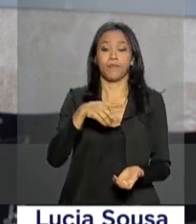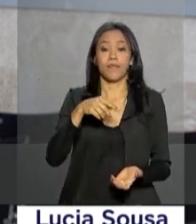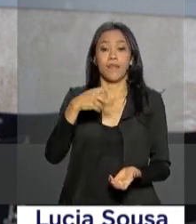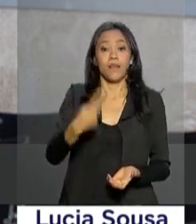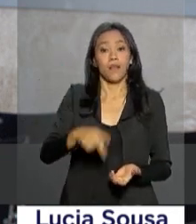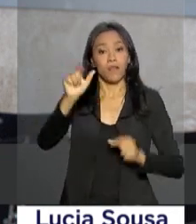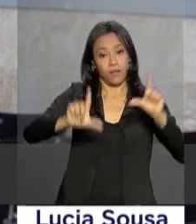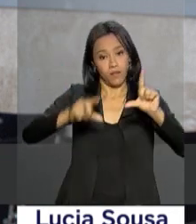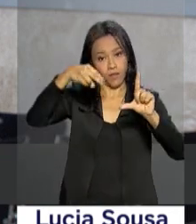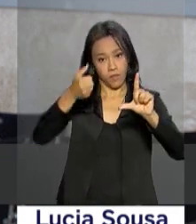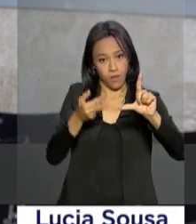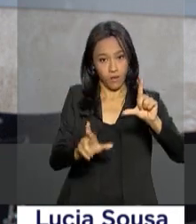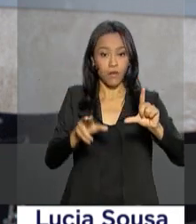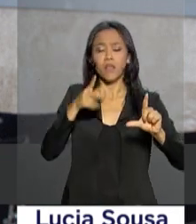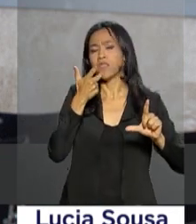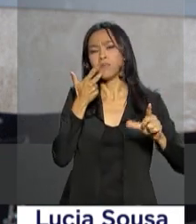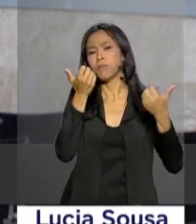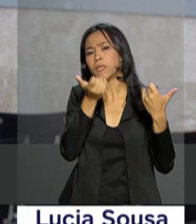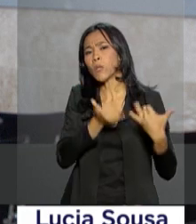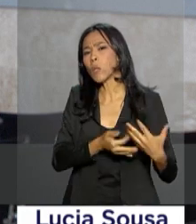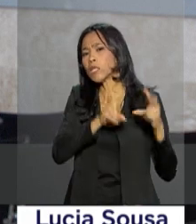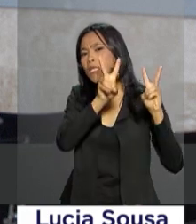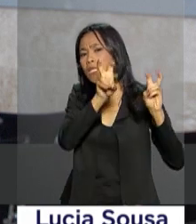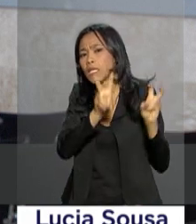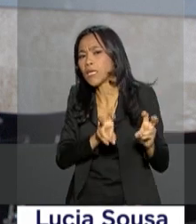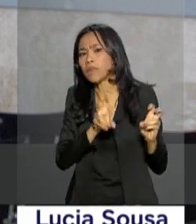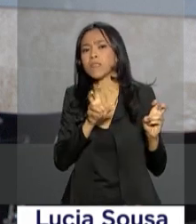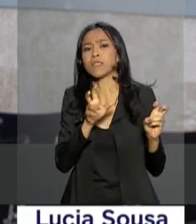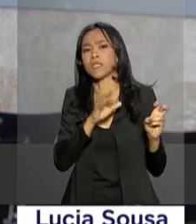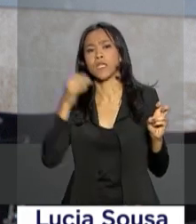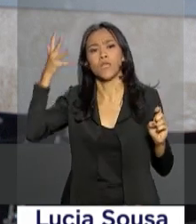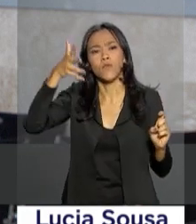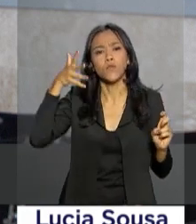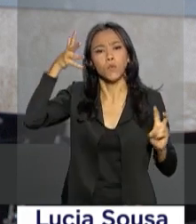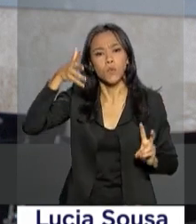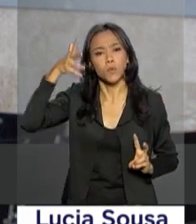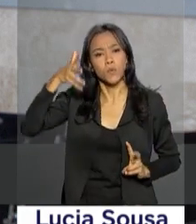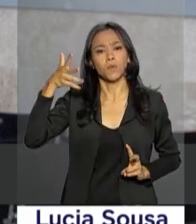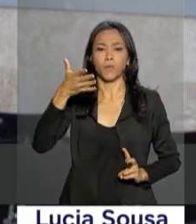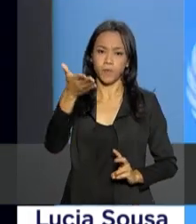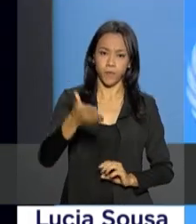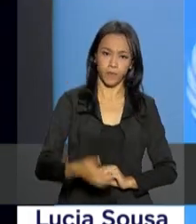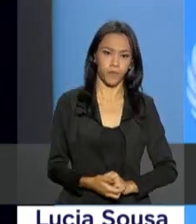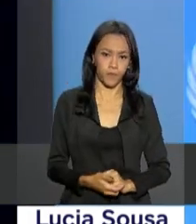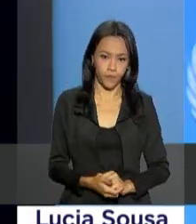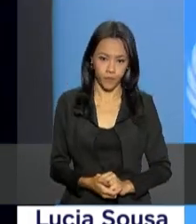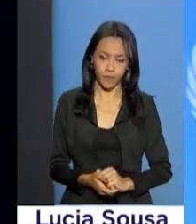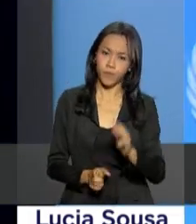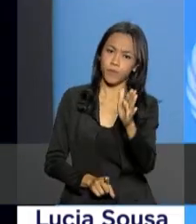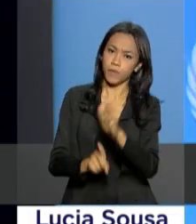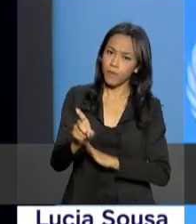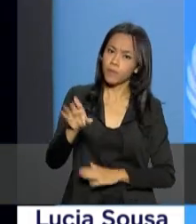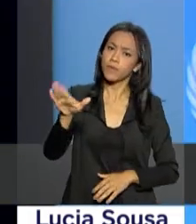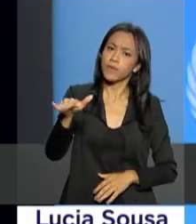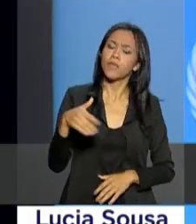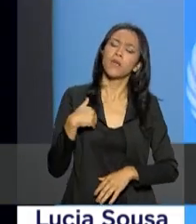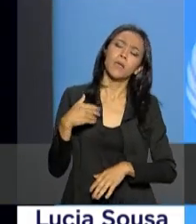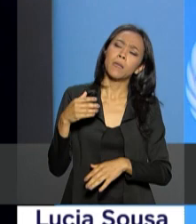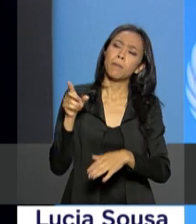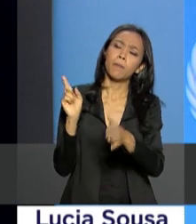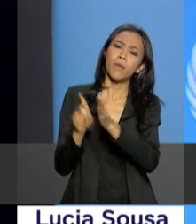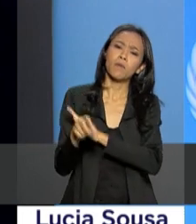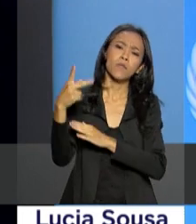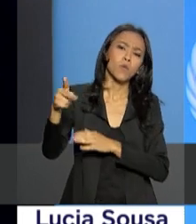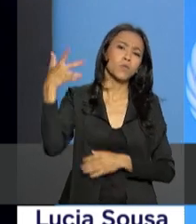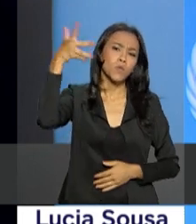orti na entrevista ele falou sobre os temas abordados no discurso dele na onu presidente eu queria começar perguntando sobre o